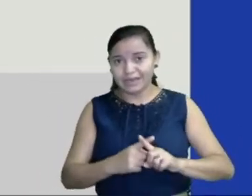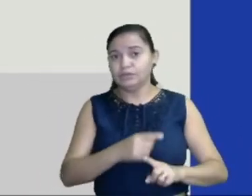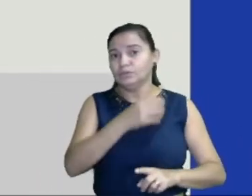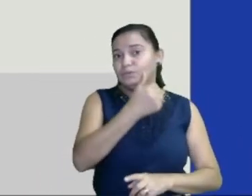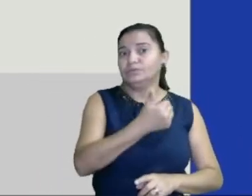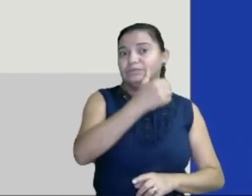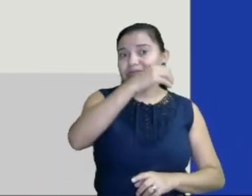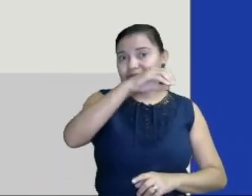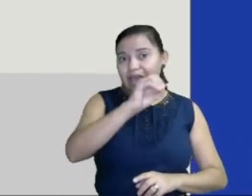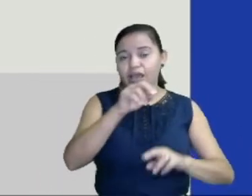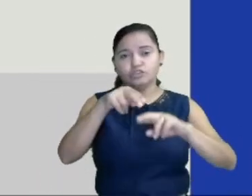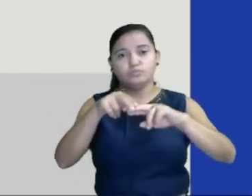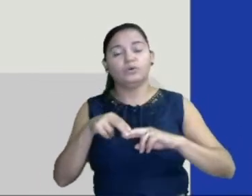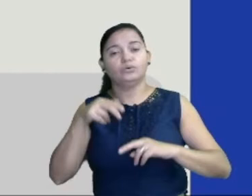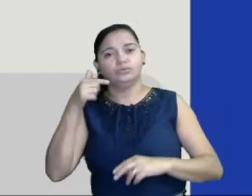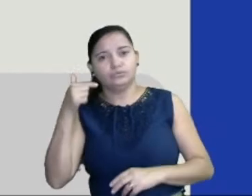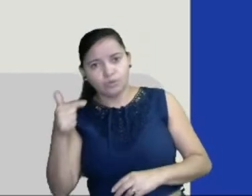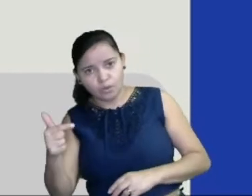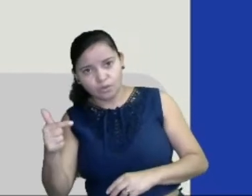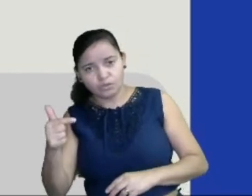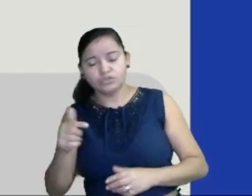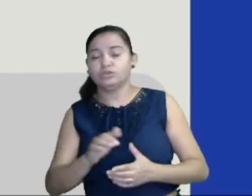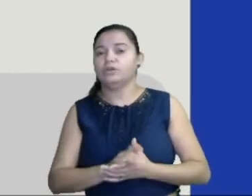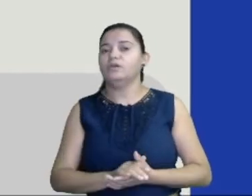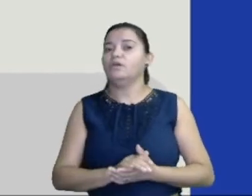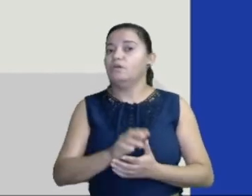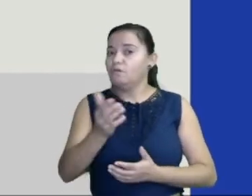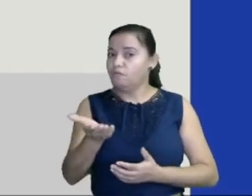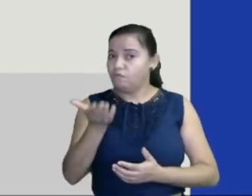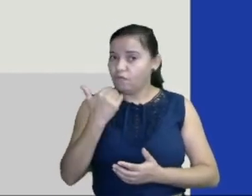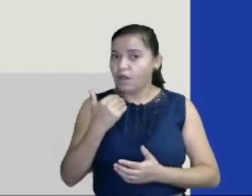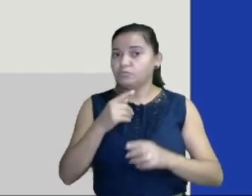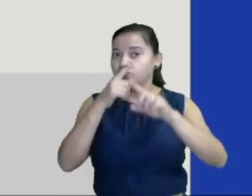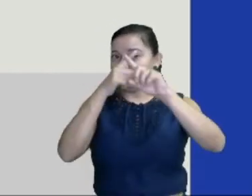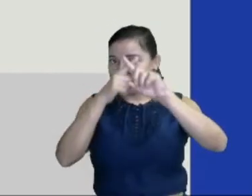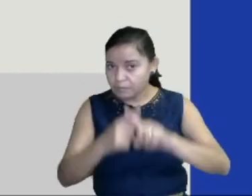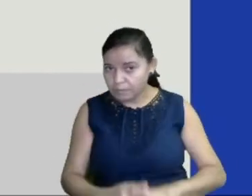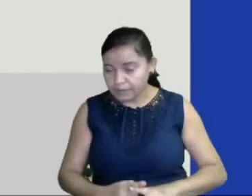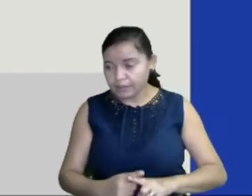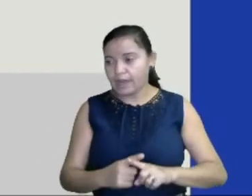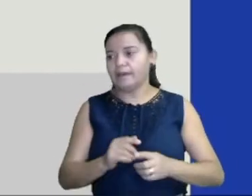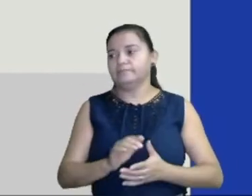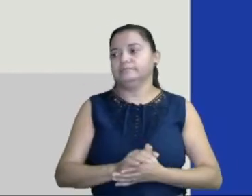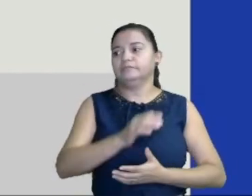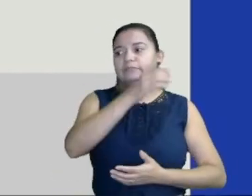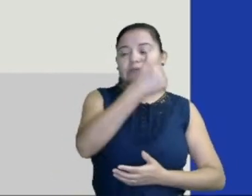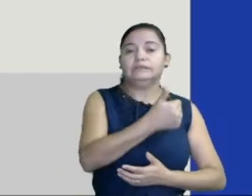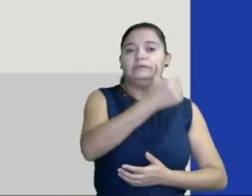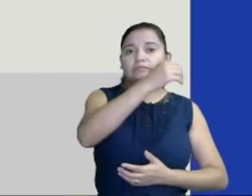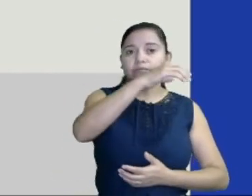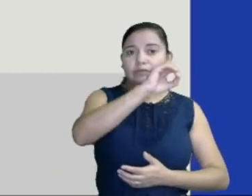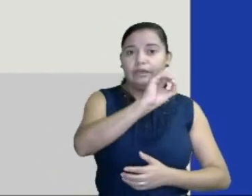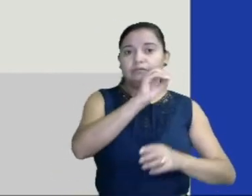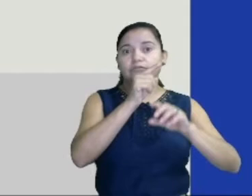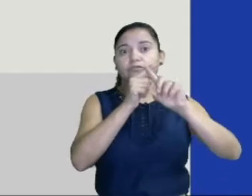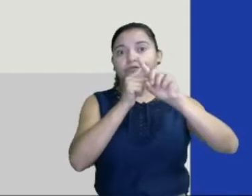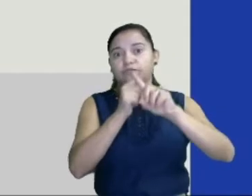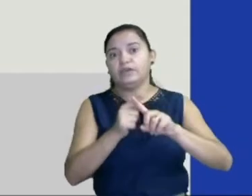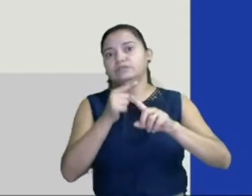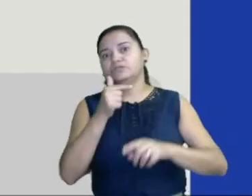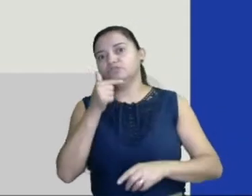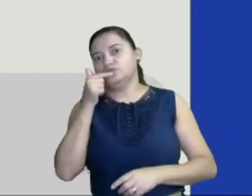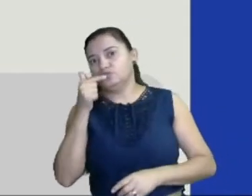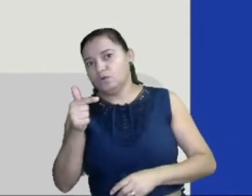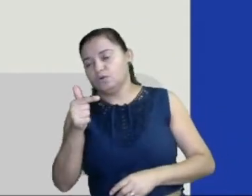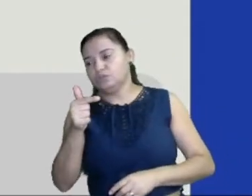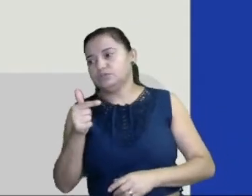dois por dois então vamos explicar Aí por dois o dividendo eo divisor eu vou ter quem dez vezes 2 de dividir